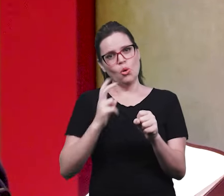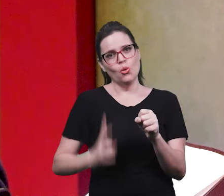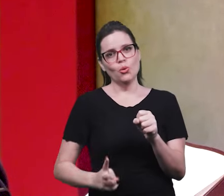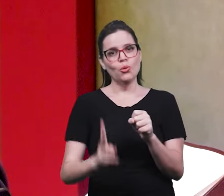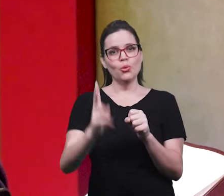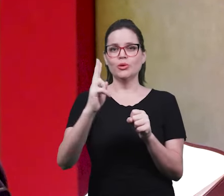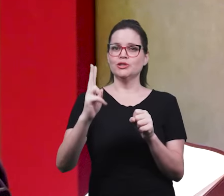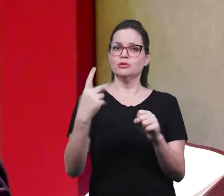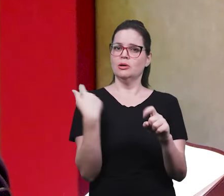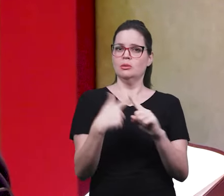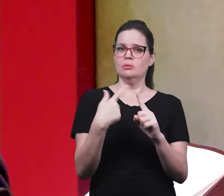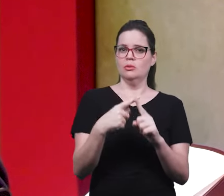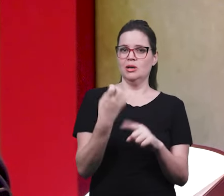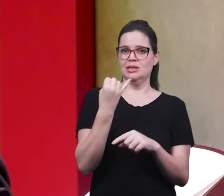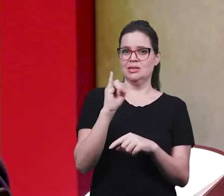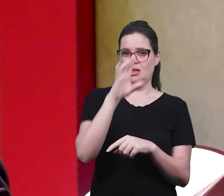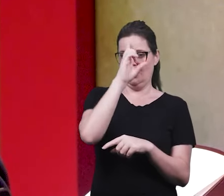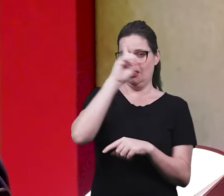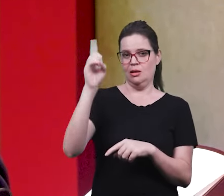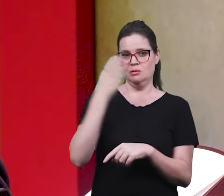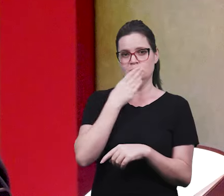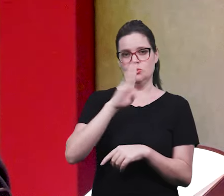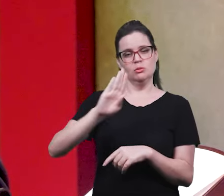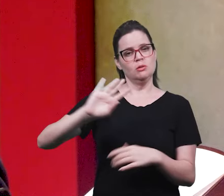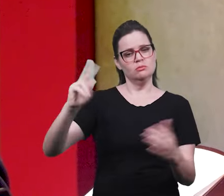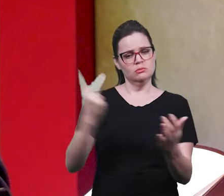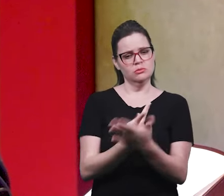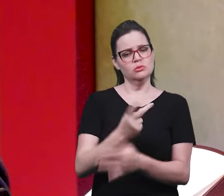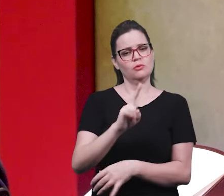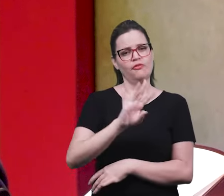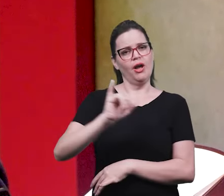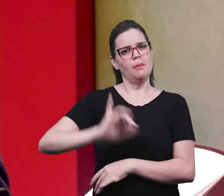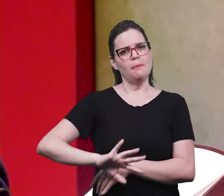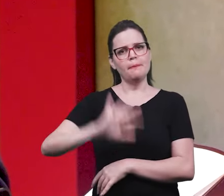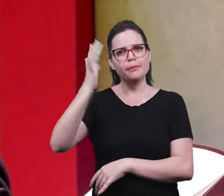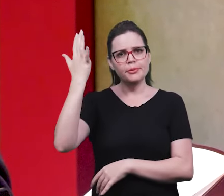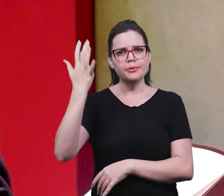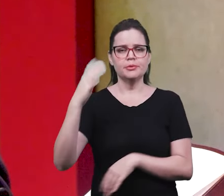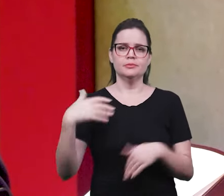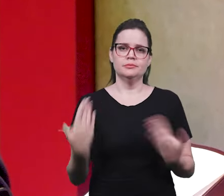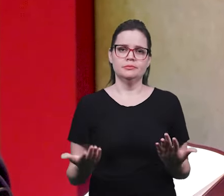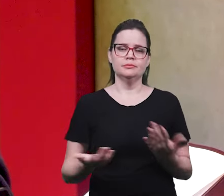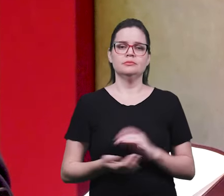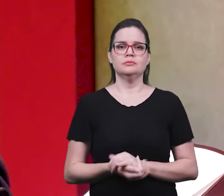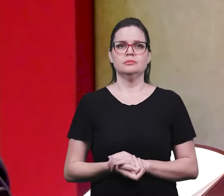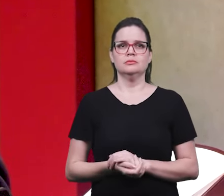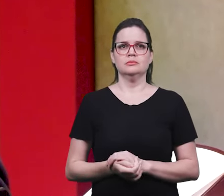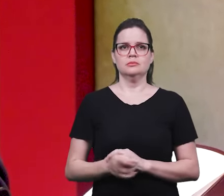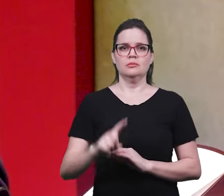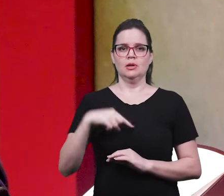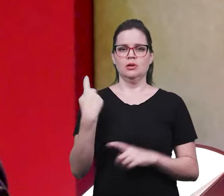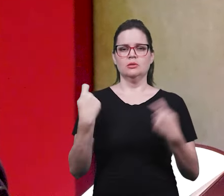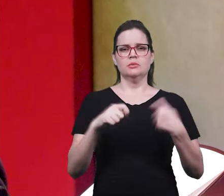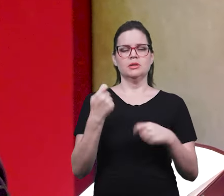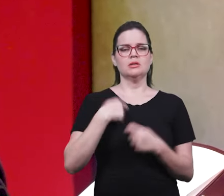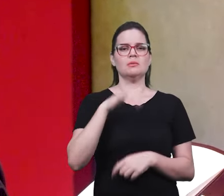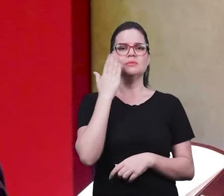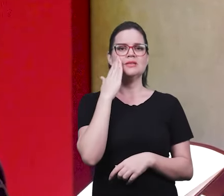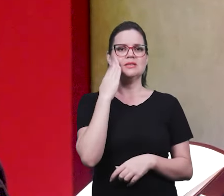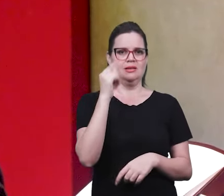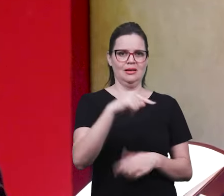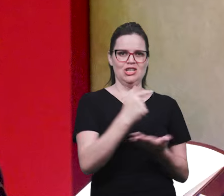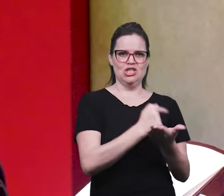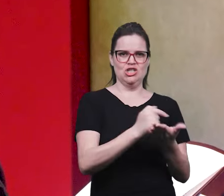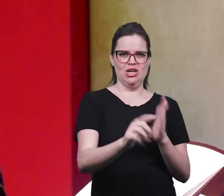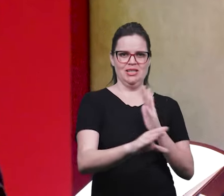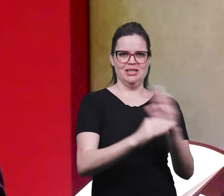fala, acontece. E é assim que vai caminhando a humanidade. Entendendo o seguinte, que esse bará sempre